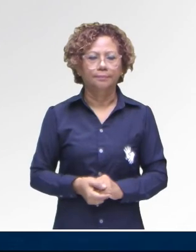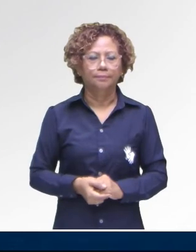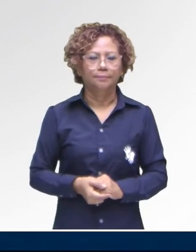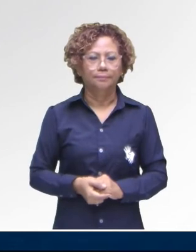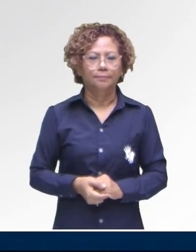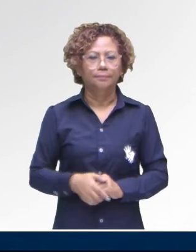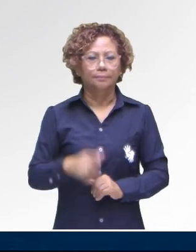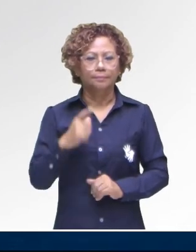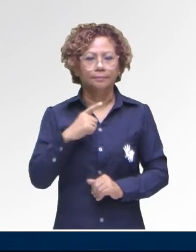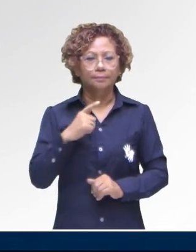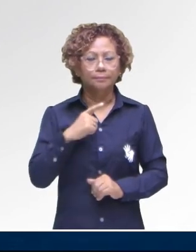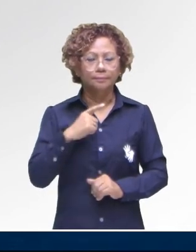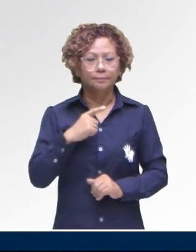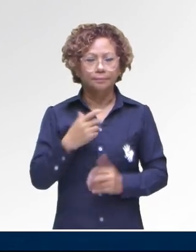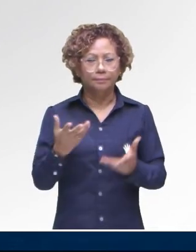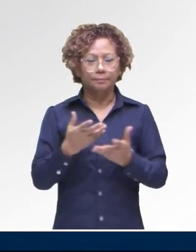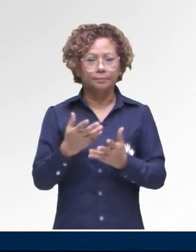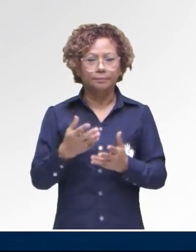dois pontos